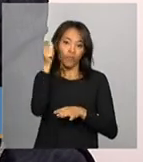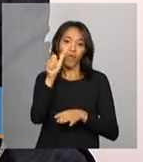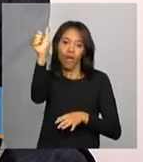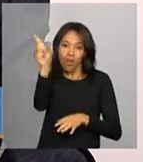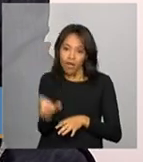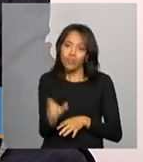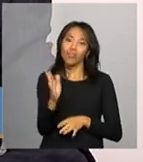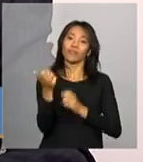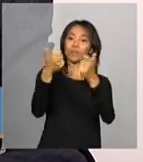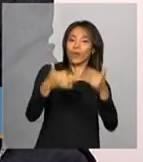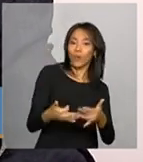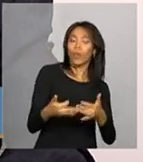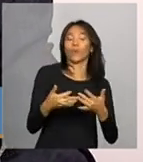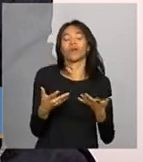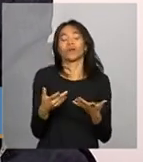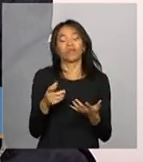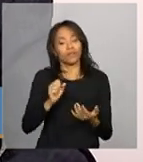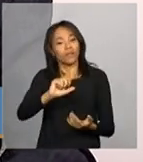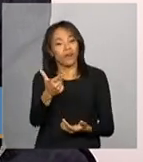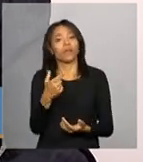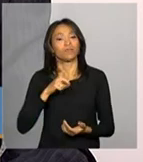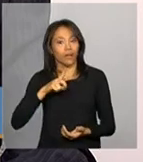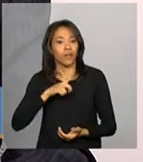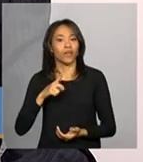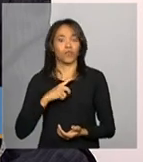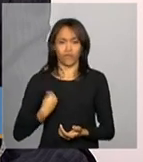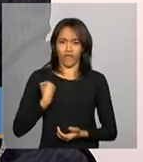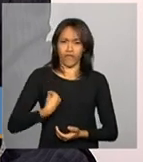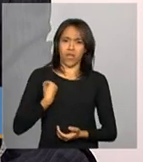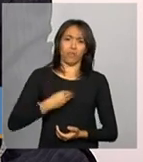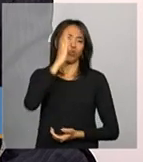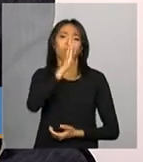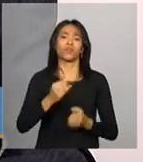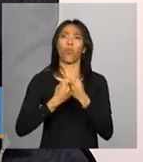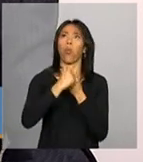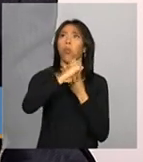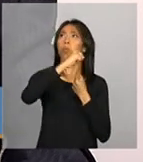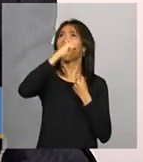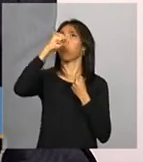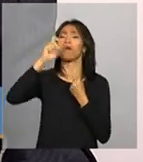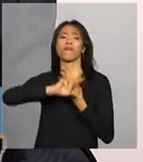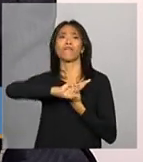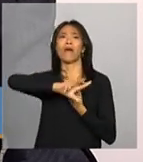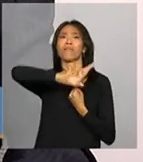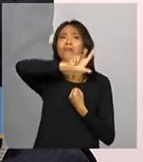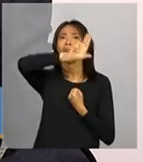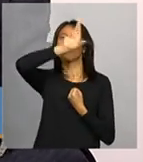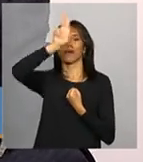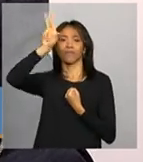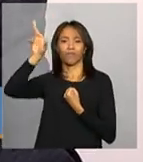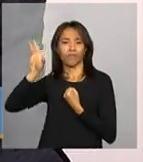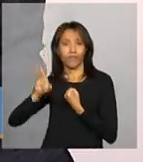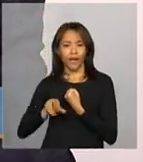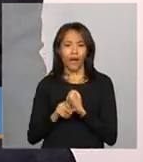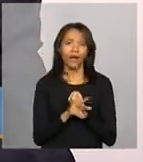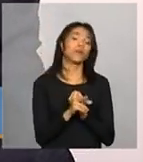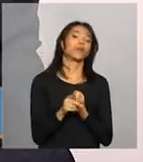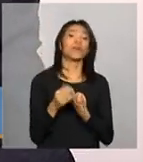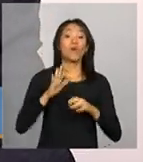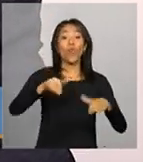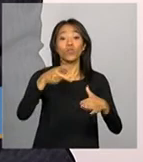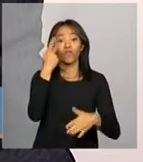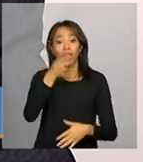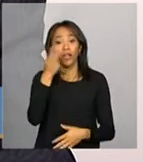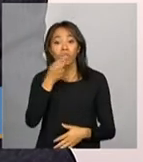reafirma isso pra gente existe sim nós vivemos num país Continental existe as especificidades das regiões quando a gente fala de um